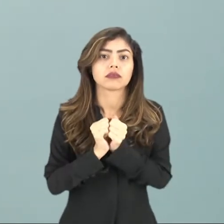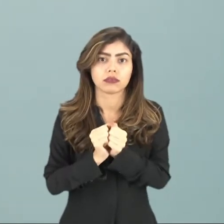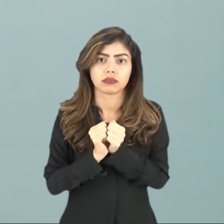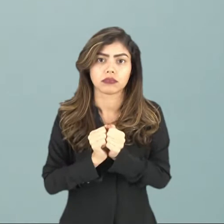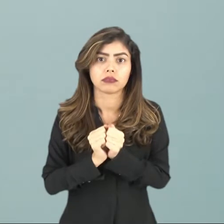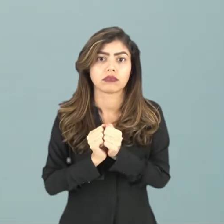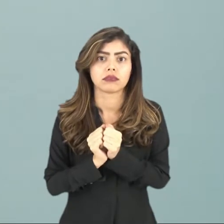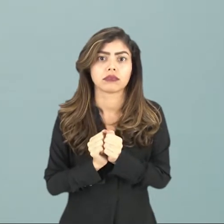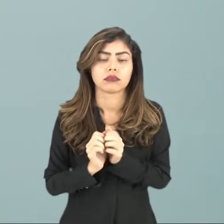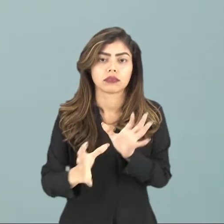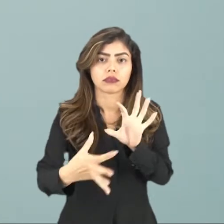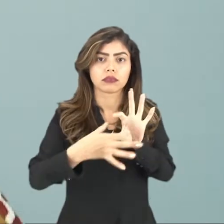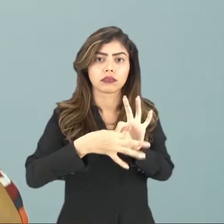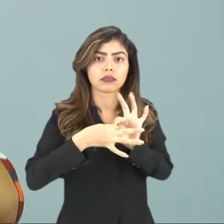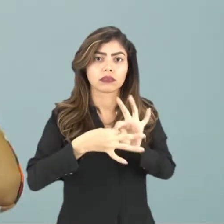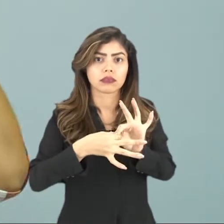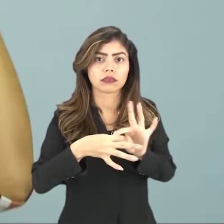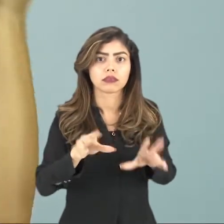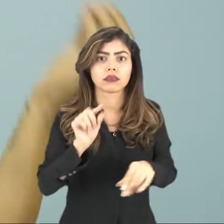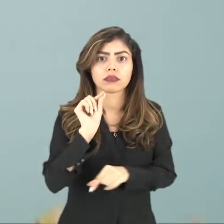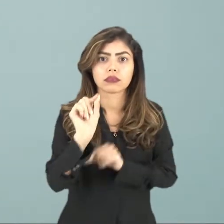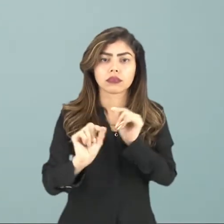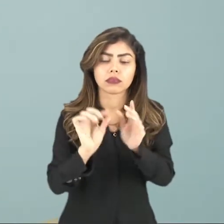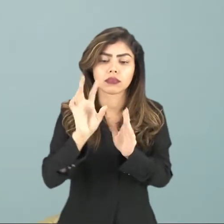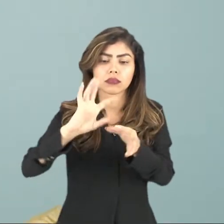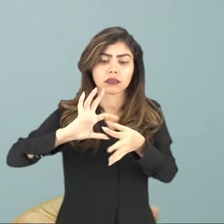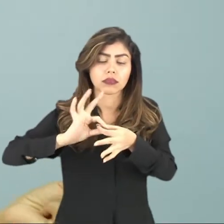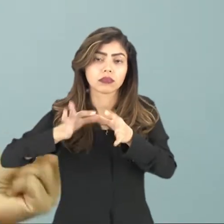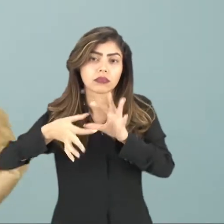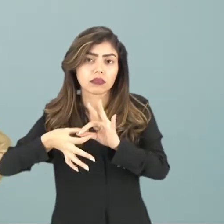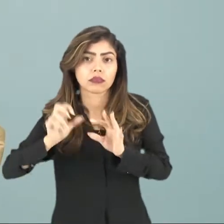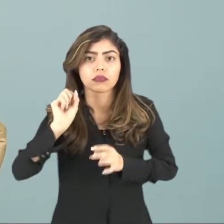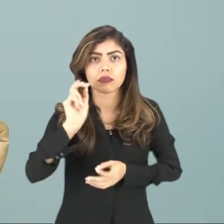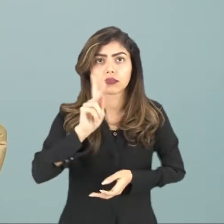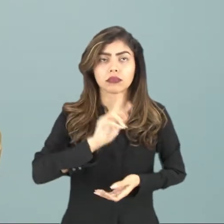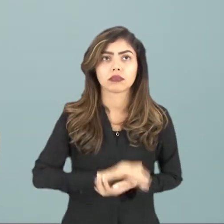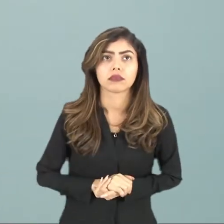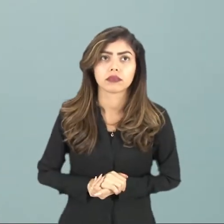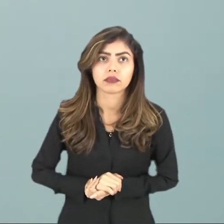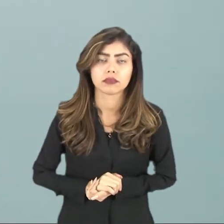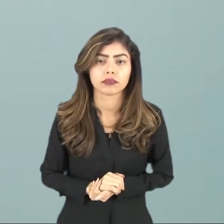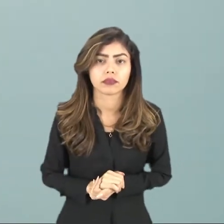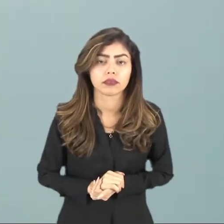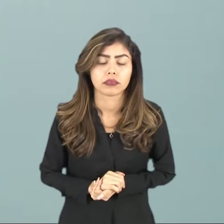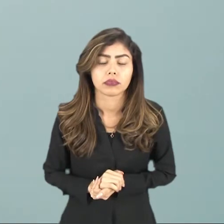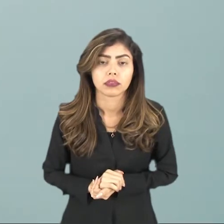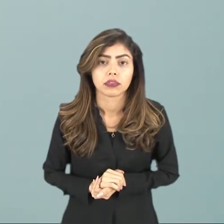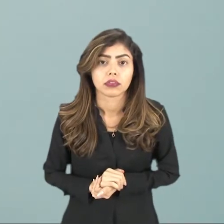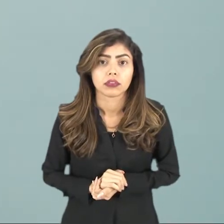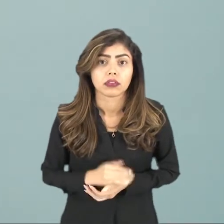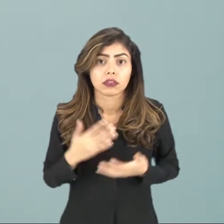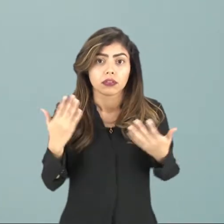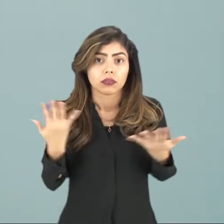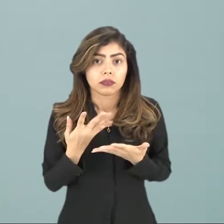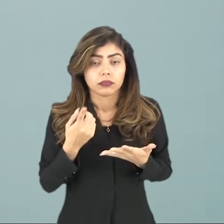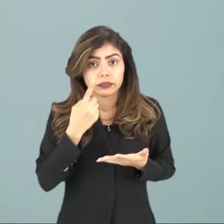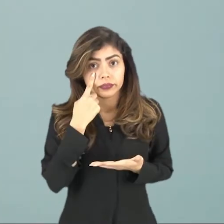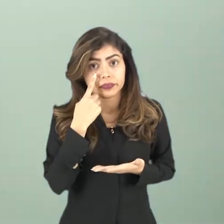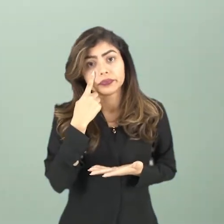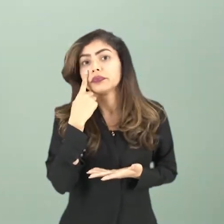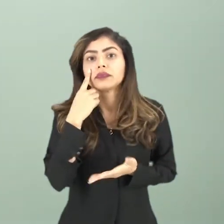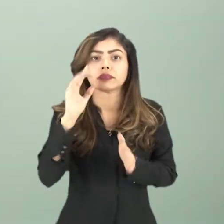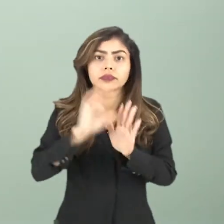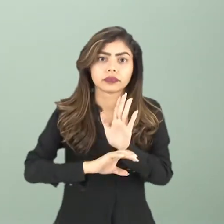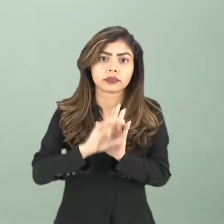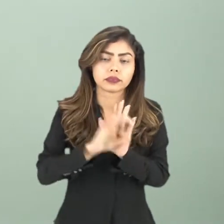né, conectando-as com o contexto, ok? Agora vamos ver o conceito tanto